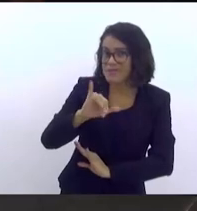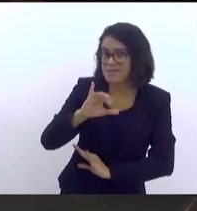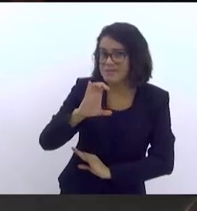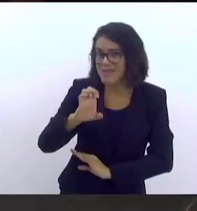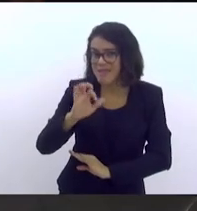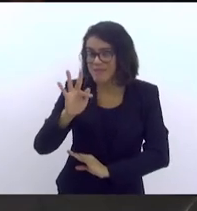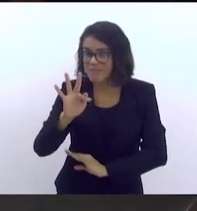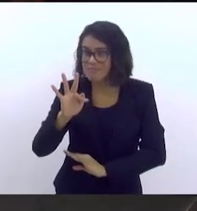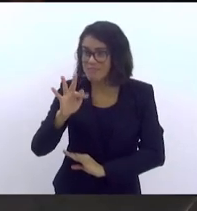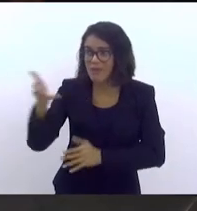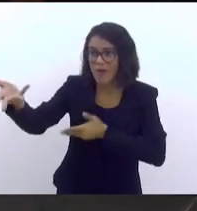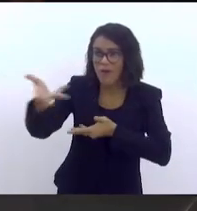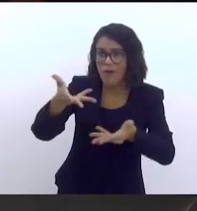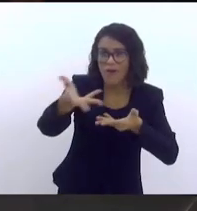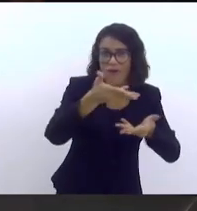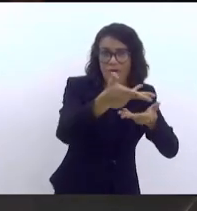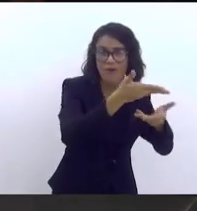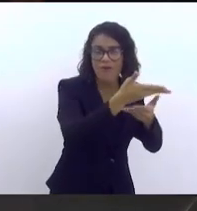essa convocação